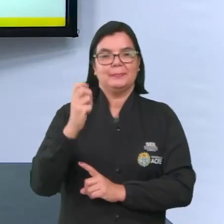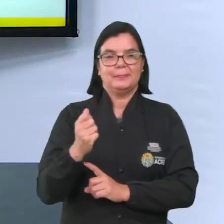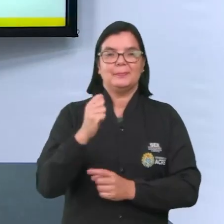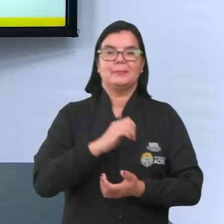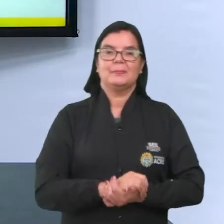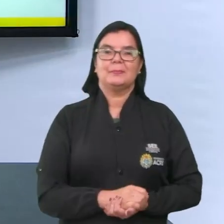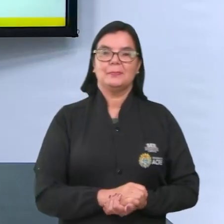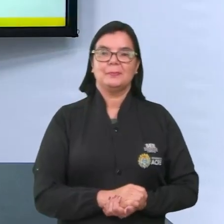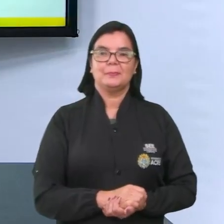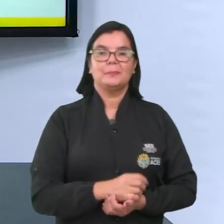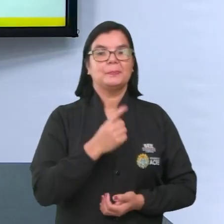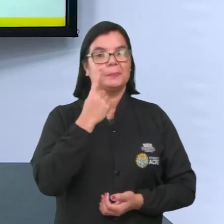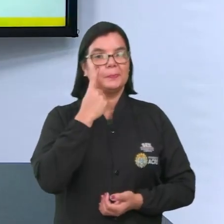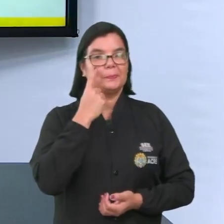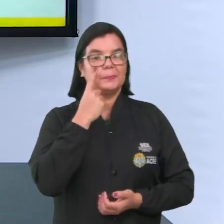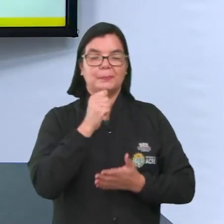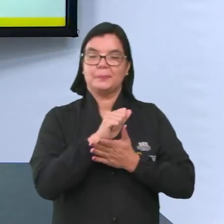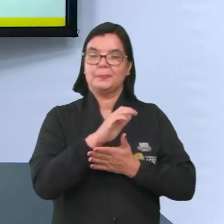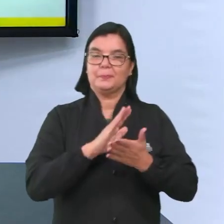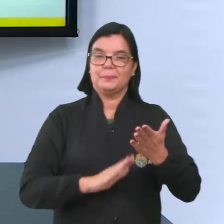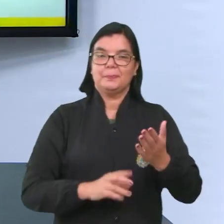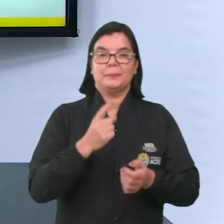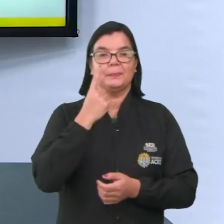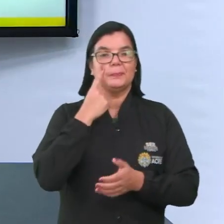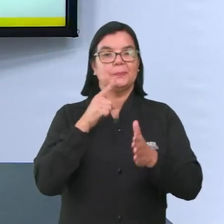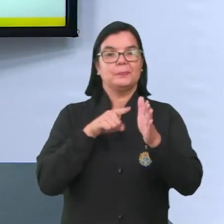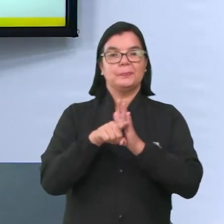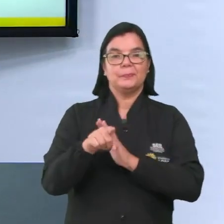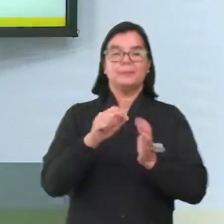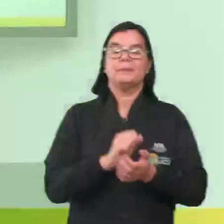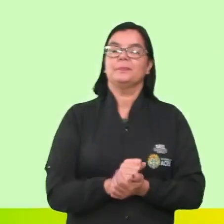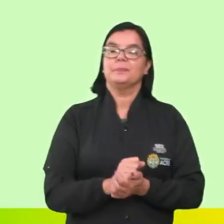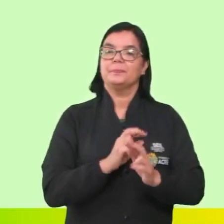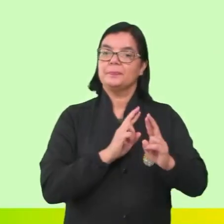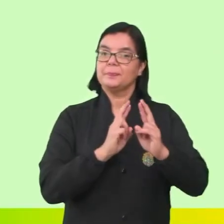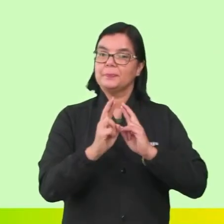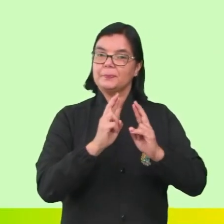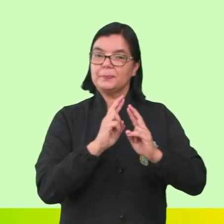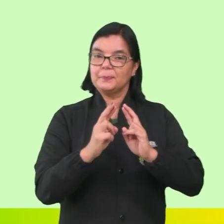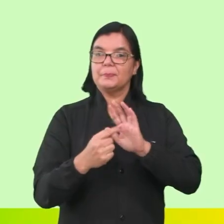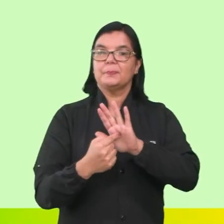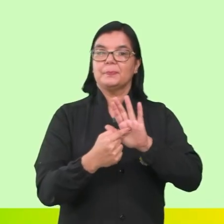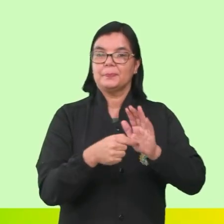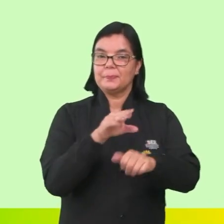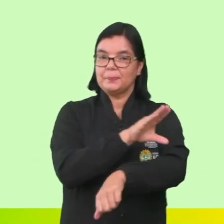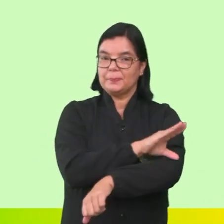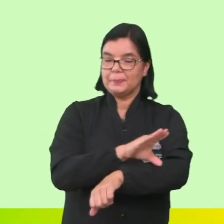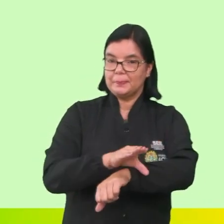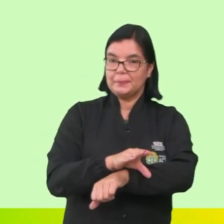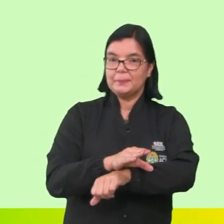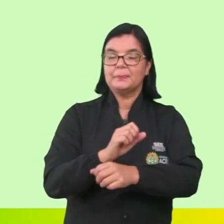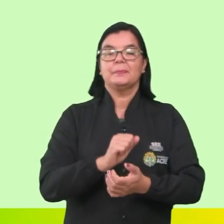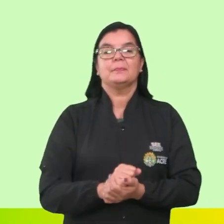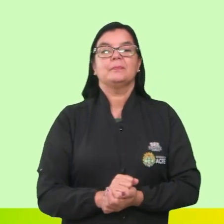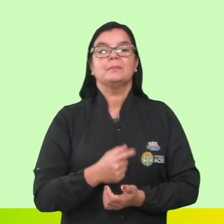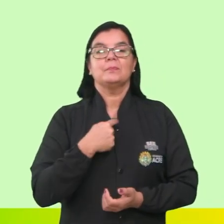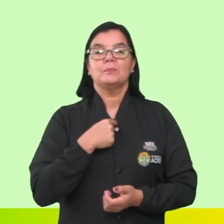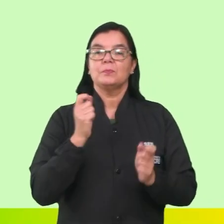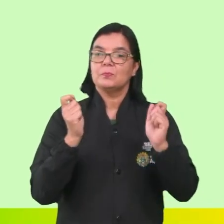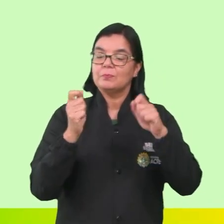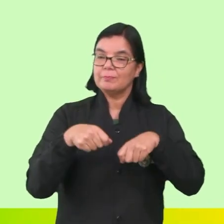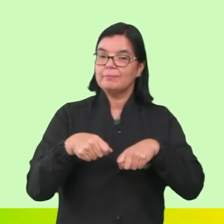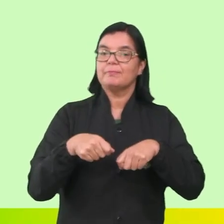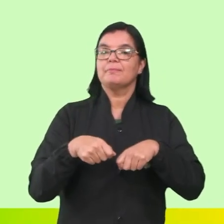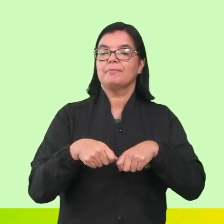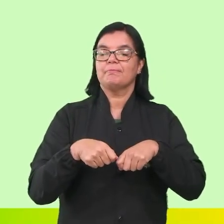né? Então agora vamos para a nossa atividade. Olha aí a pergunta. Relacione as expressões culturais brasileiras com suas